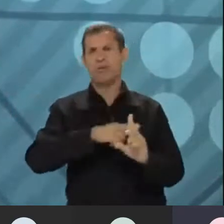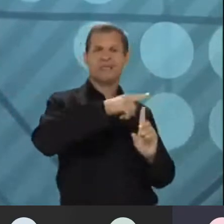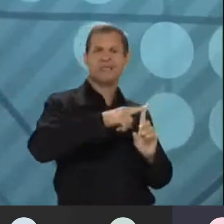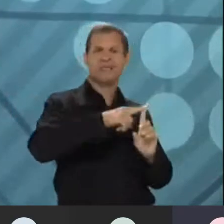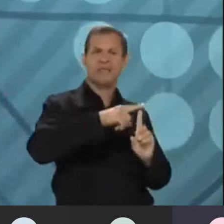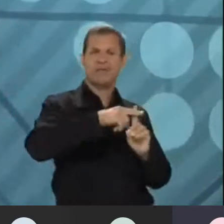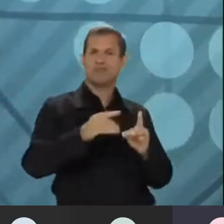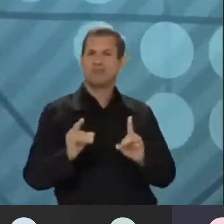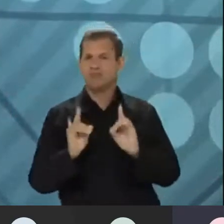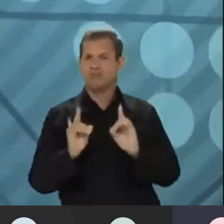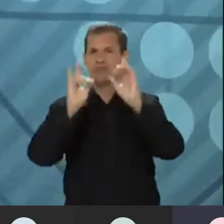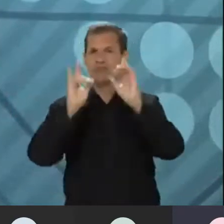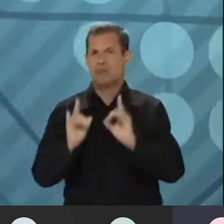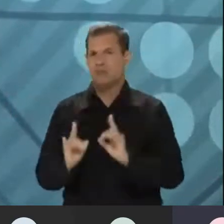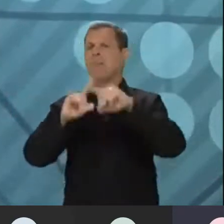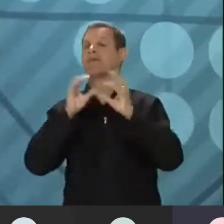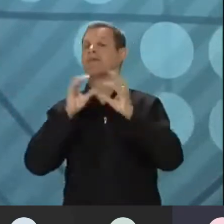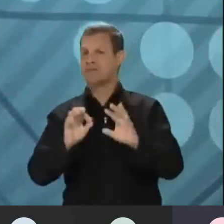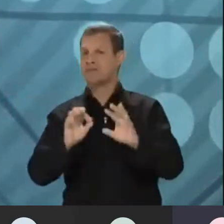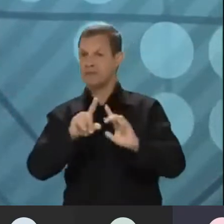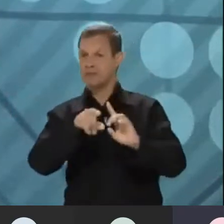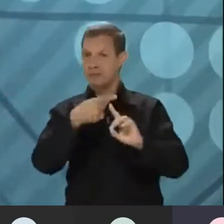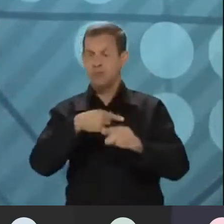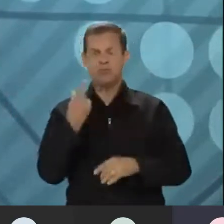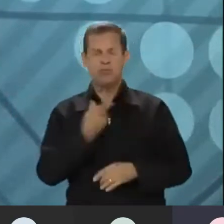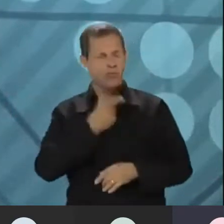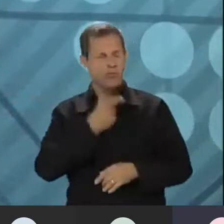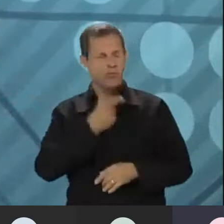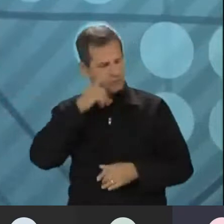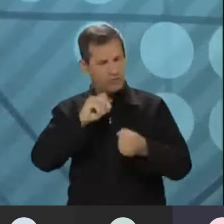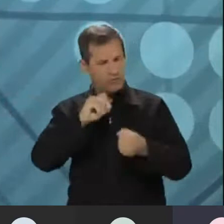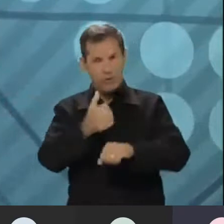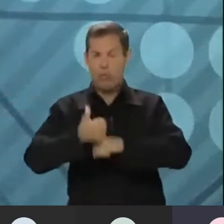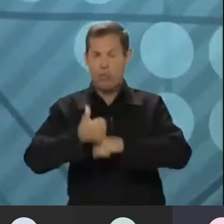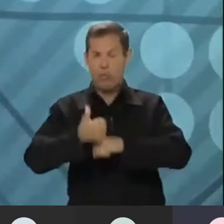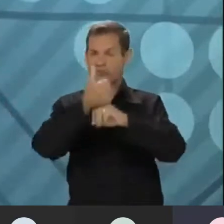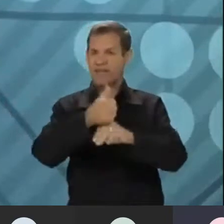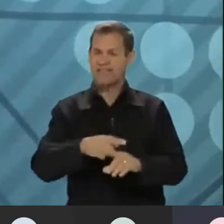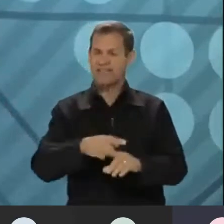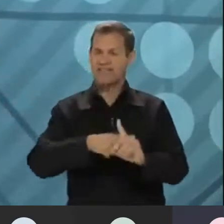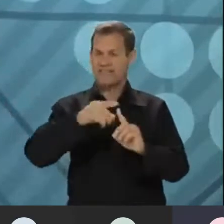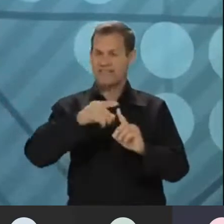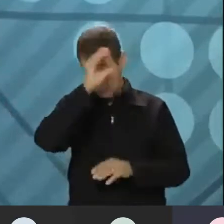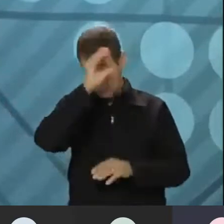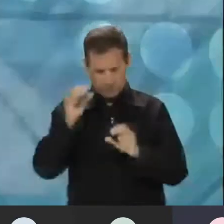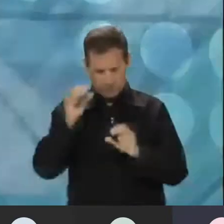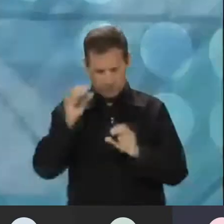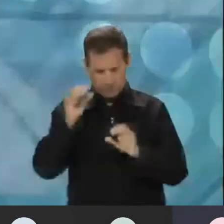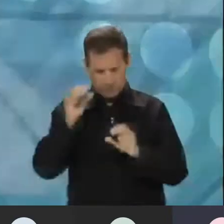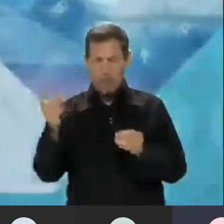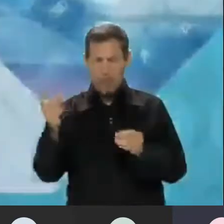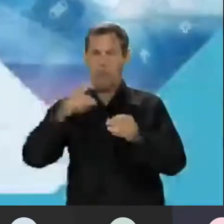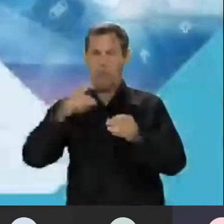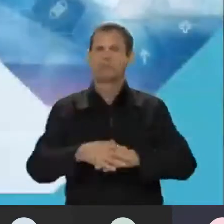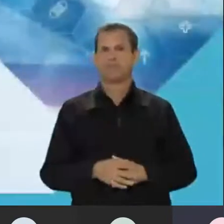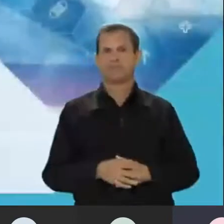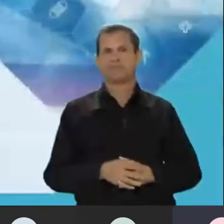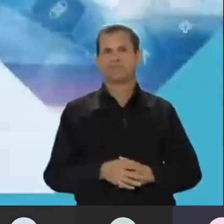desempenho térmico das edificações, que aí, consequentemente, a gente consegue promover o conforto térmico aos usuários. Ok? Voltemos ao